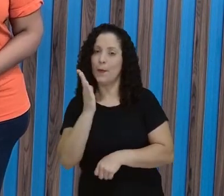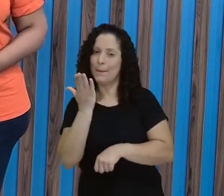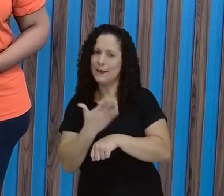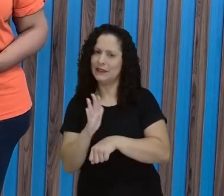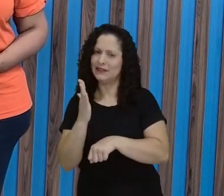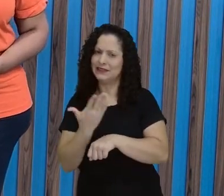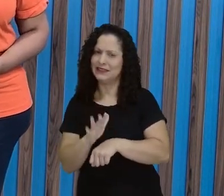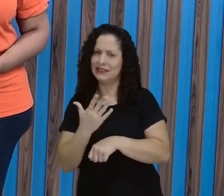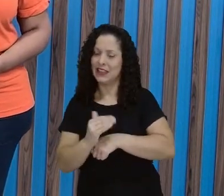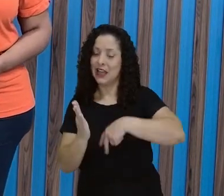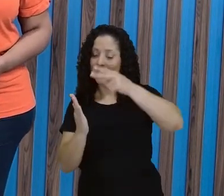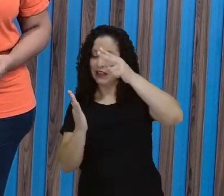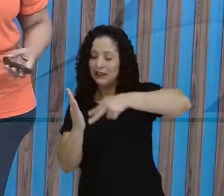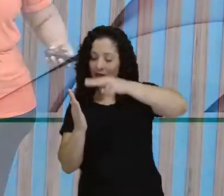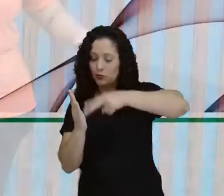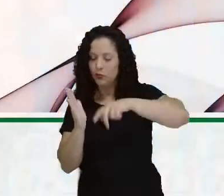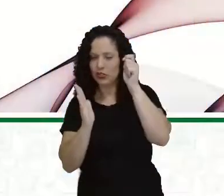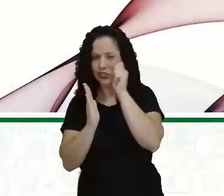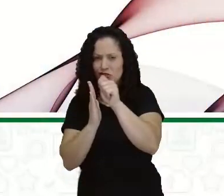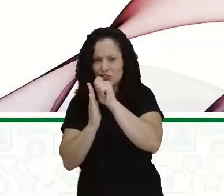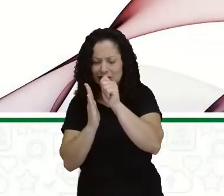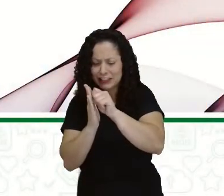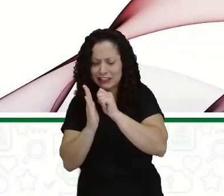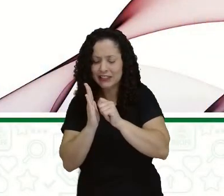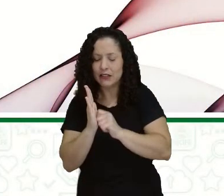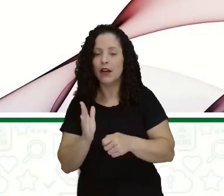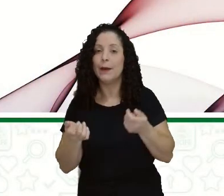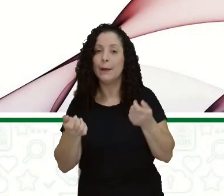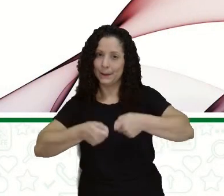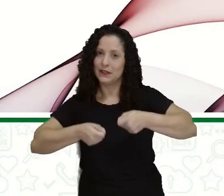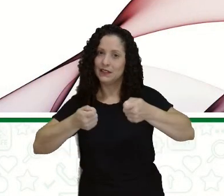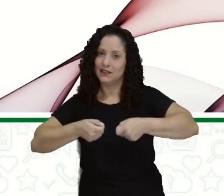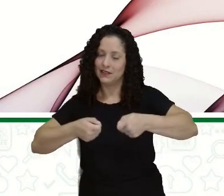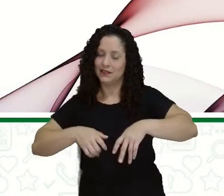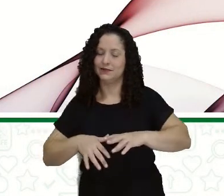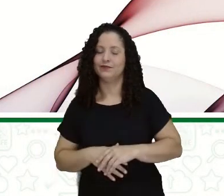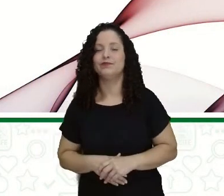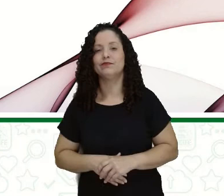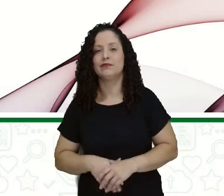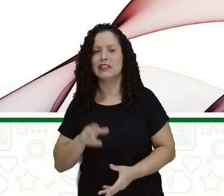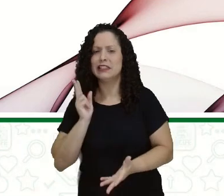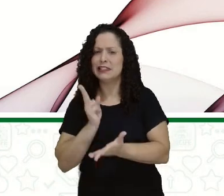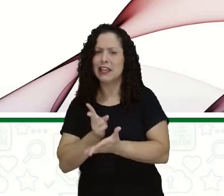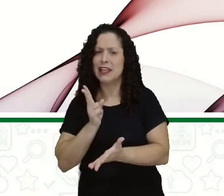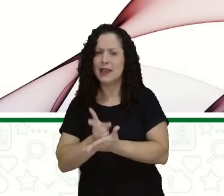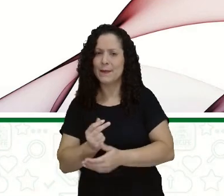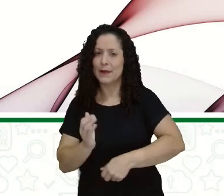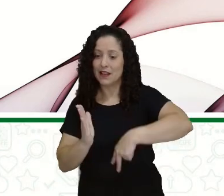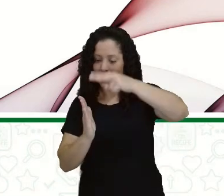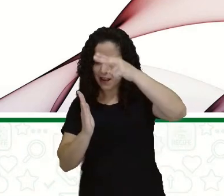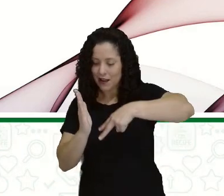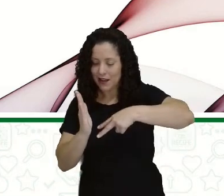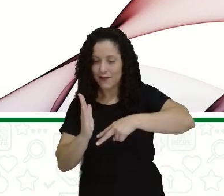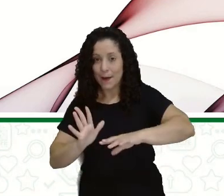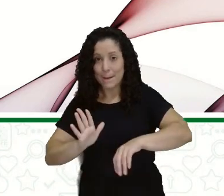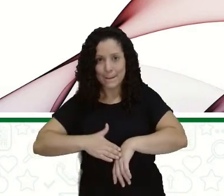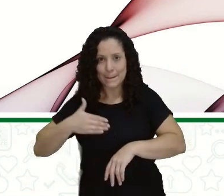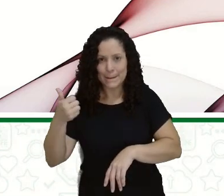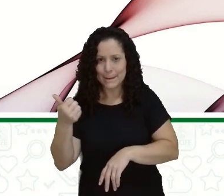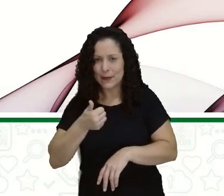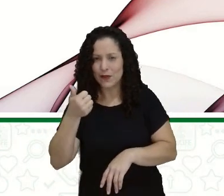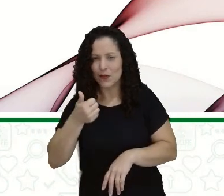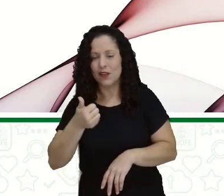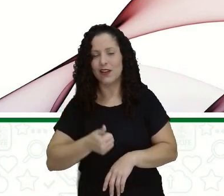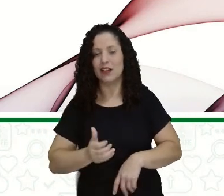é leitura e escrita. Claro, tem que ter, tá? Toda vez que você lê, você vai se aprimorar. Toda vez que